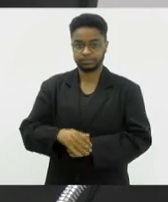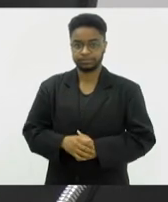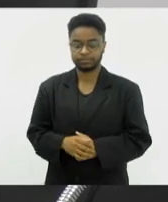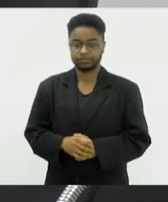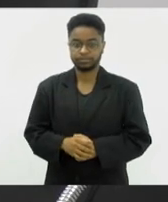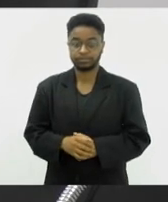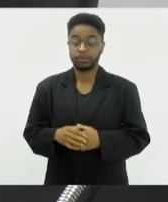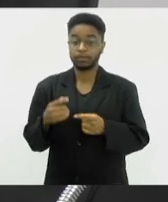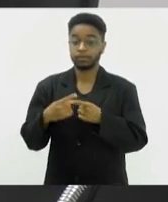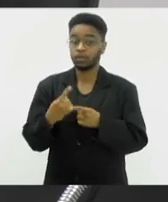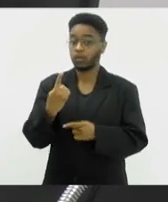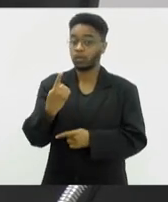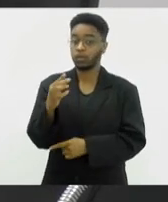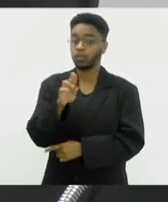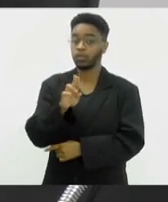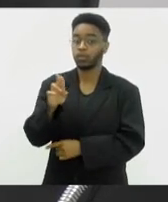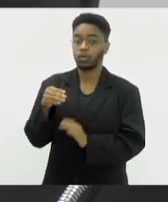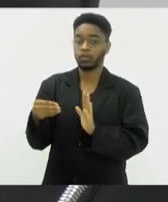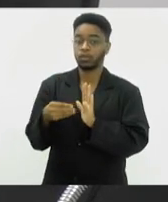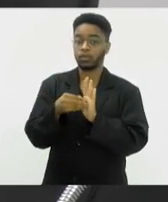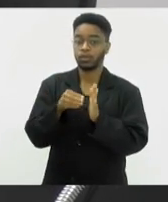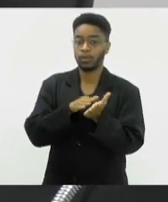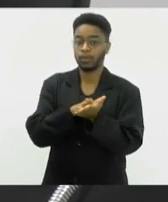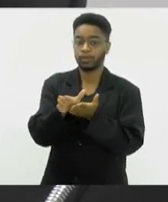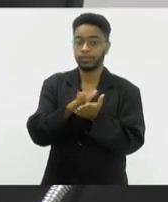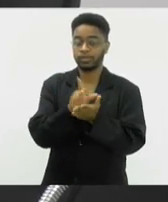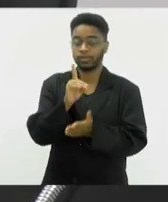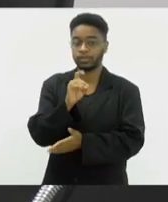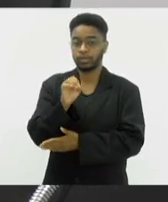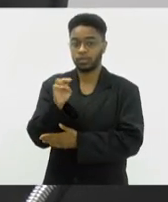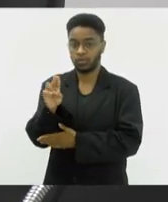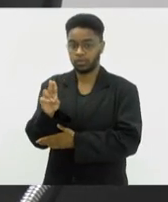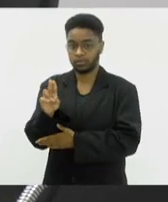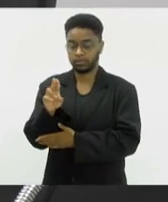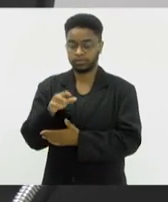os nomes estão na publicação do Diário